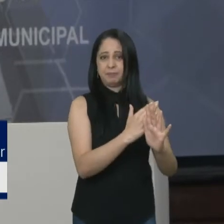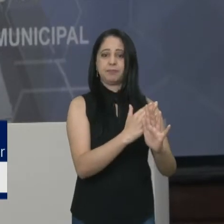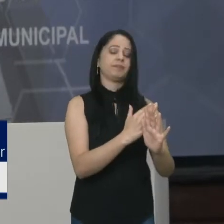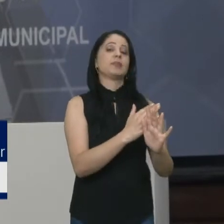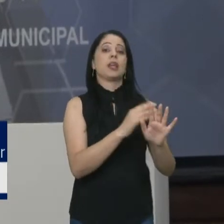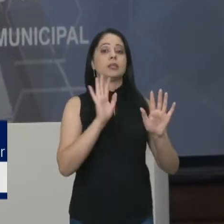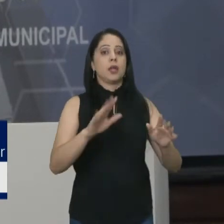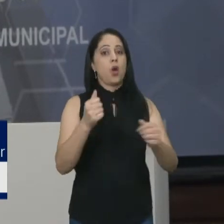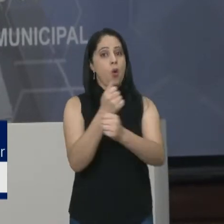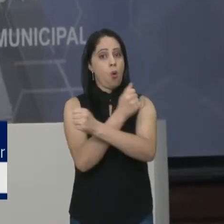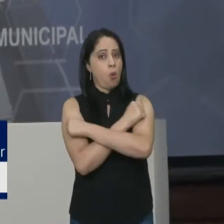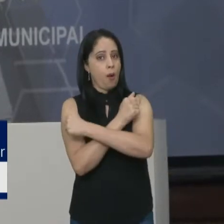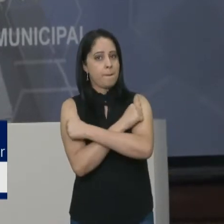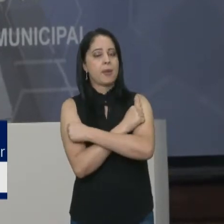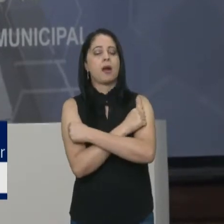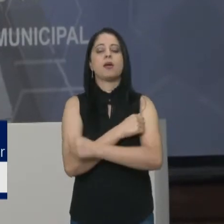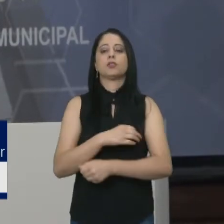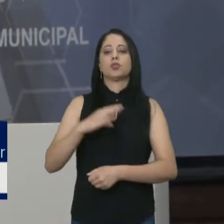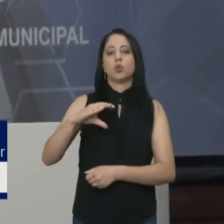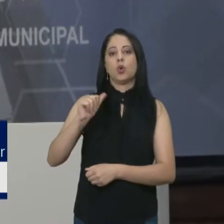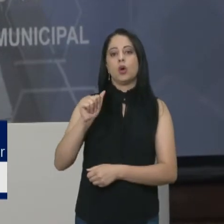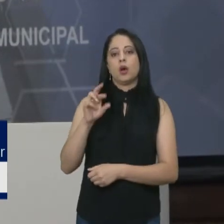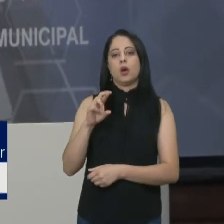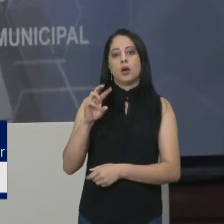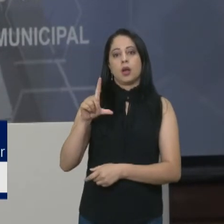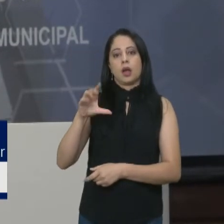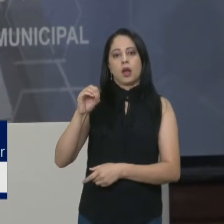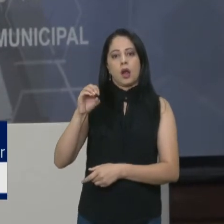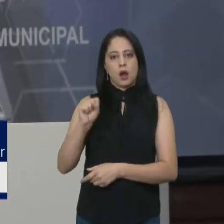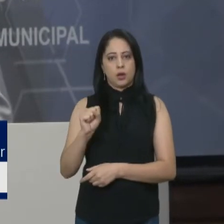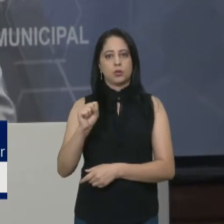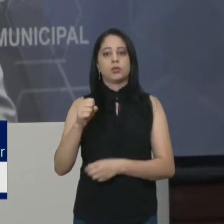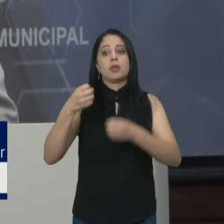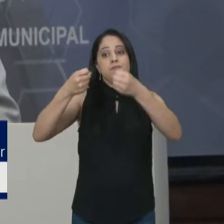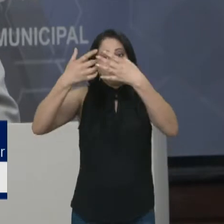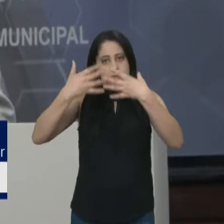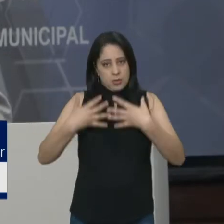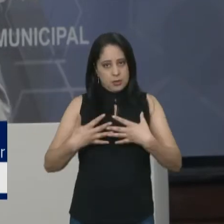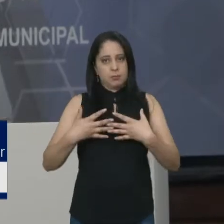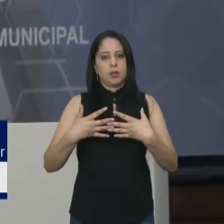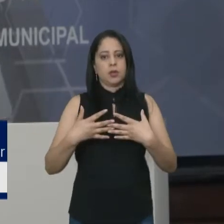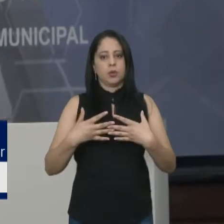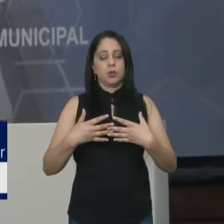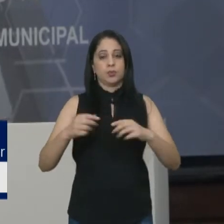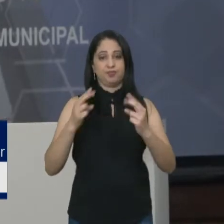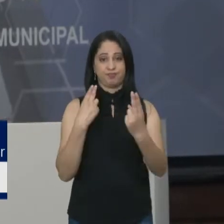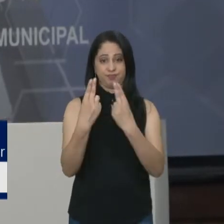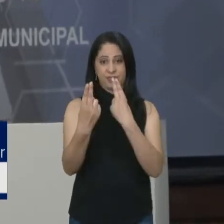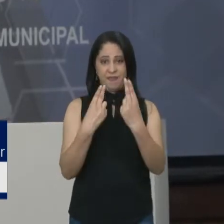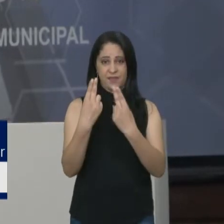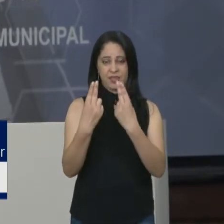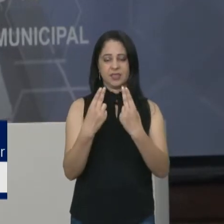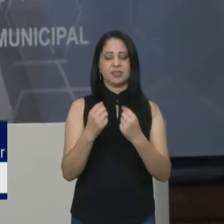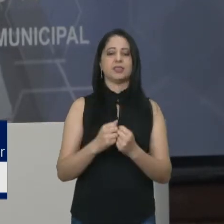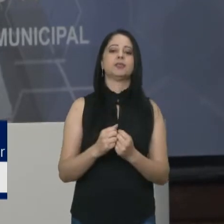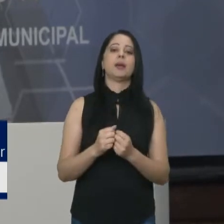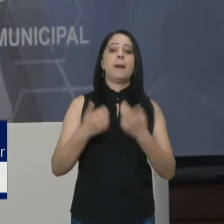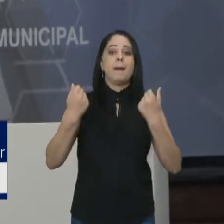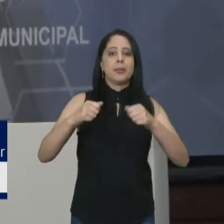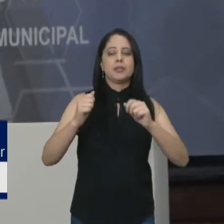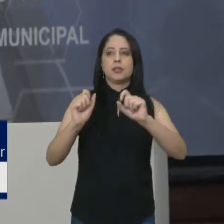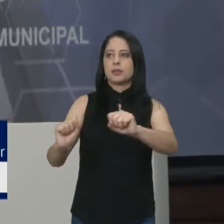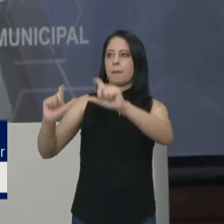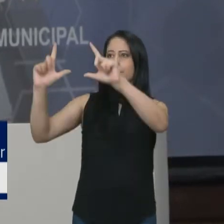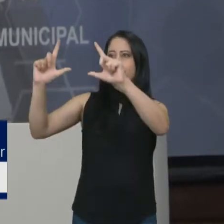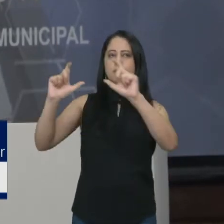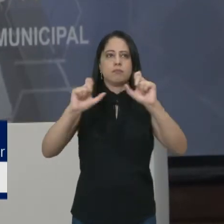ali, o Carlão, da Auto Vitrais, que me trouxe essa demanda ali da Avenida Totone, para que seja sinalizado,